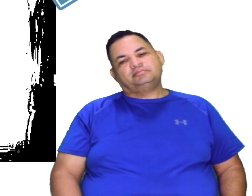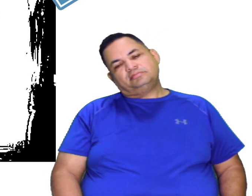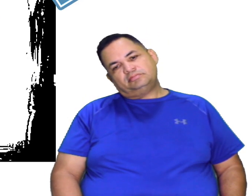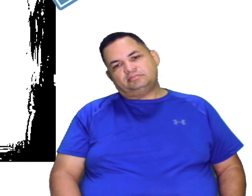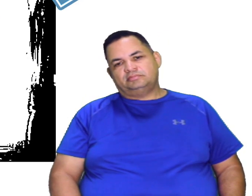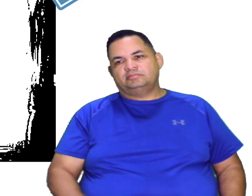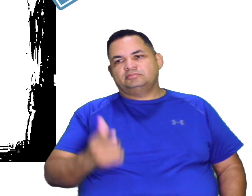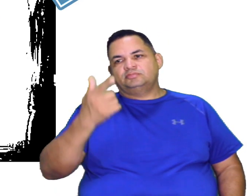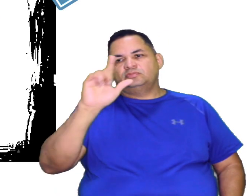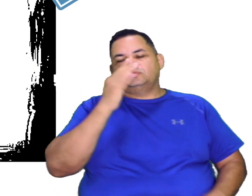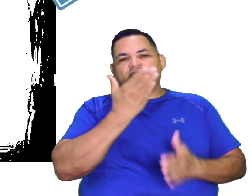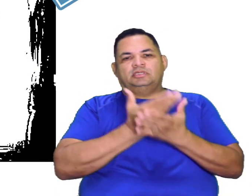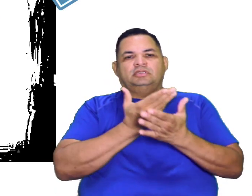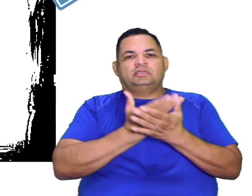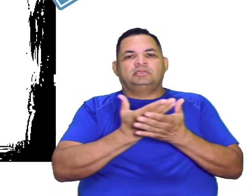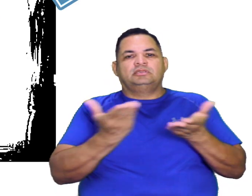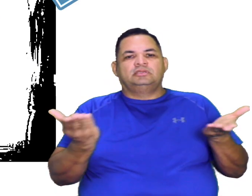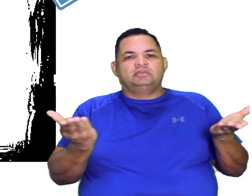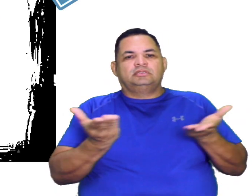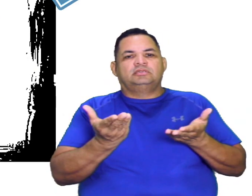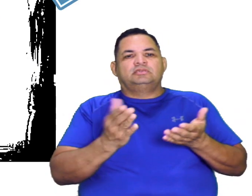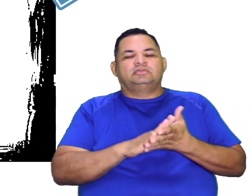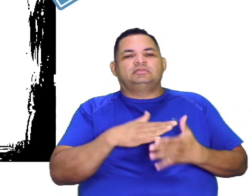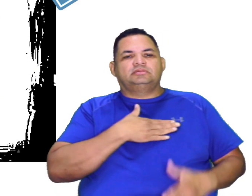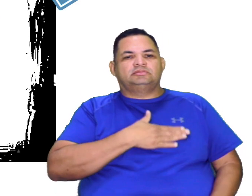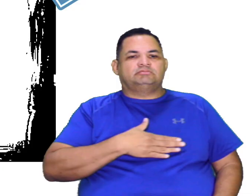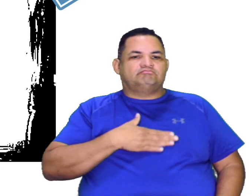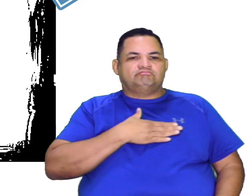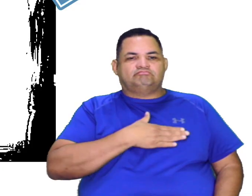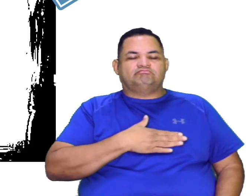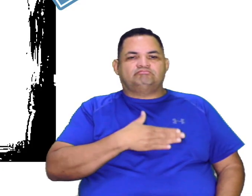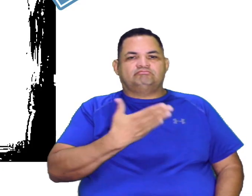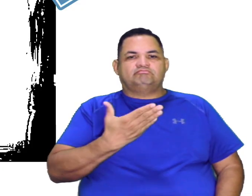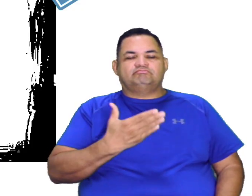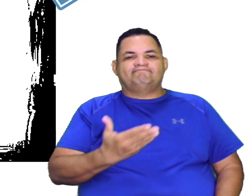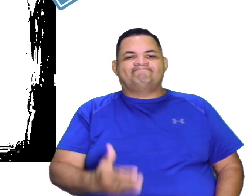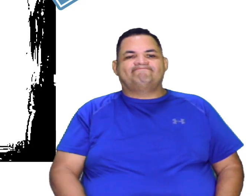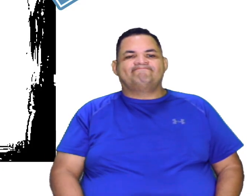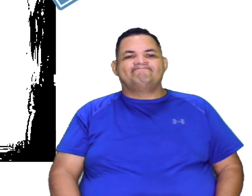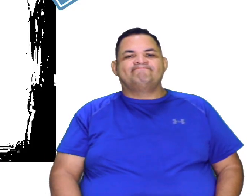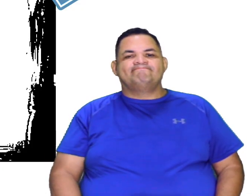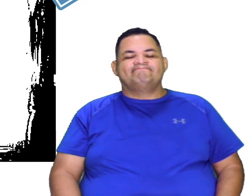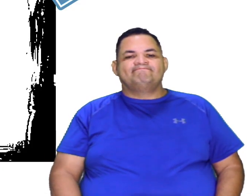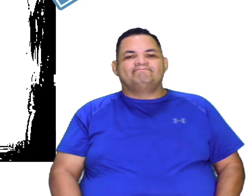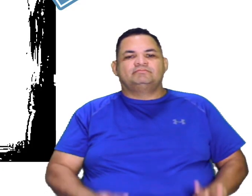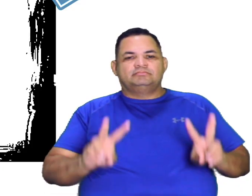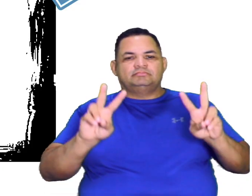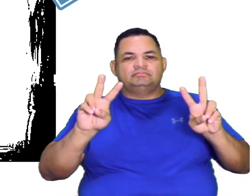Outra aula que eu falei com vocês, que eu falei que eu gosto demais, né? Foi até uma das